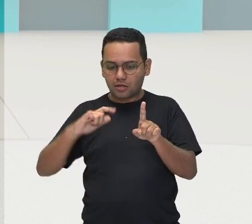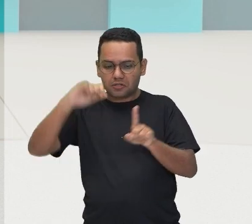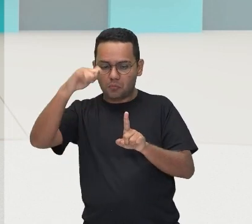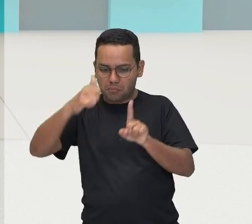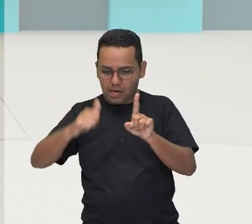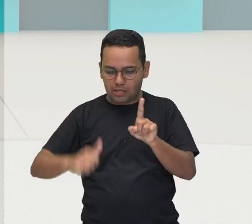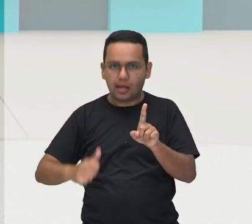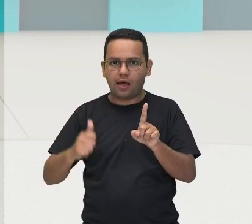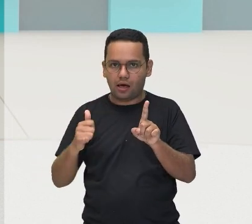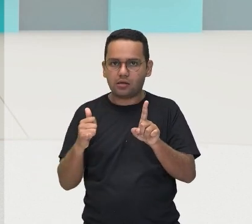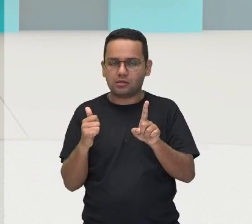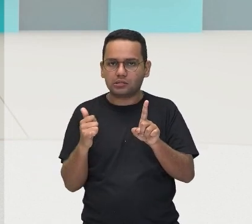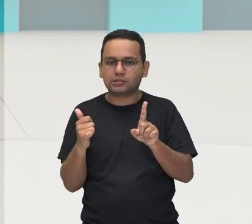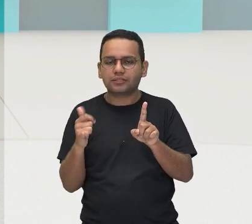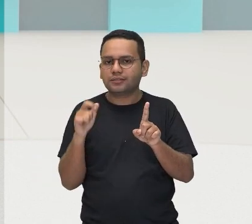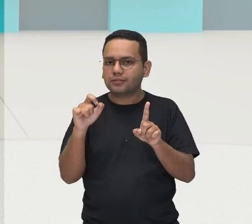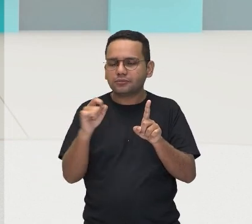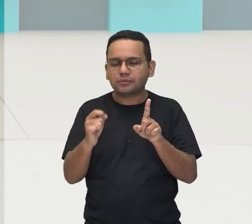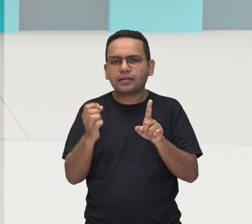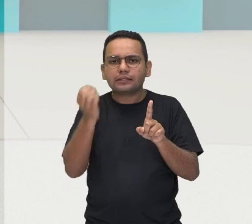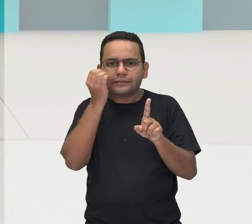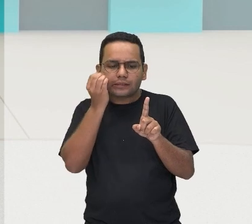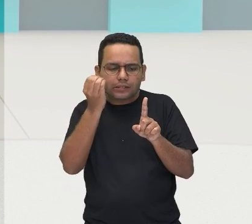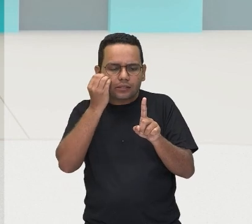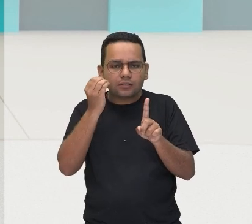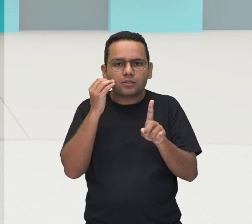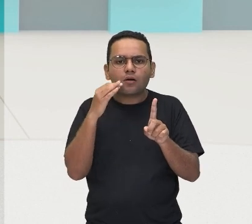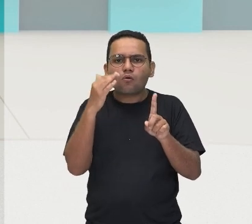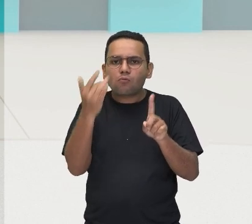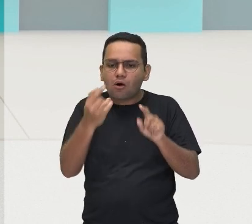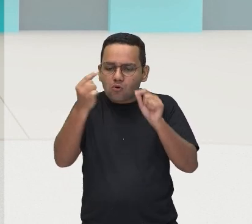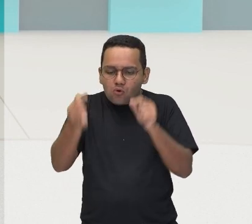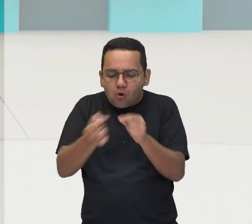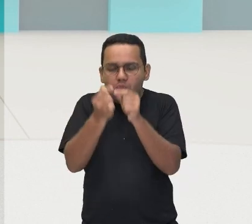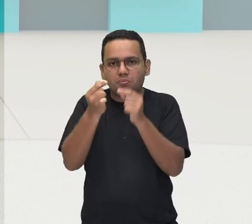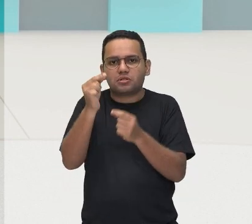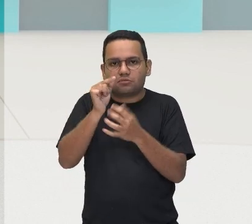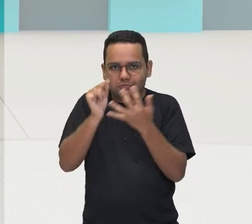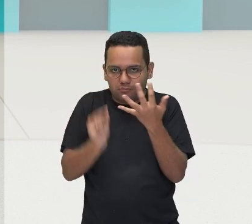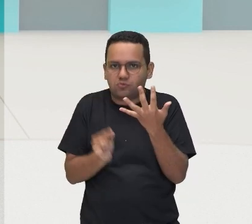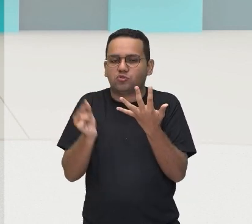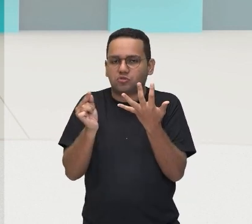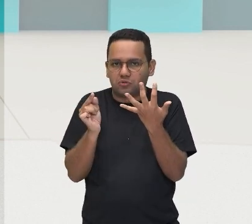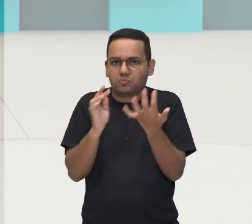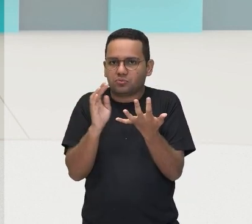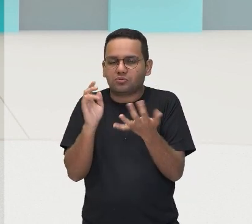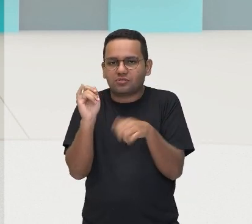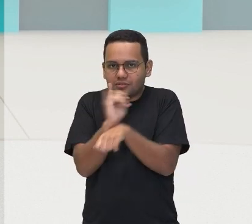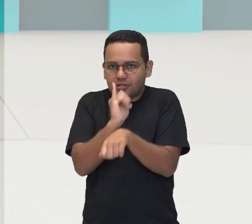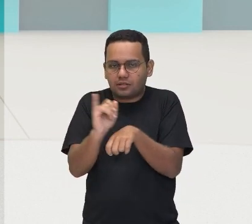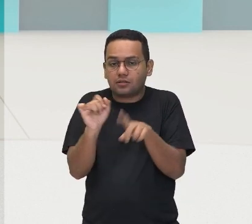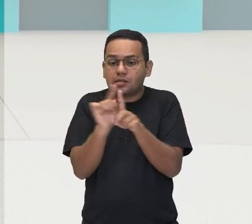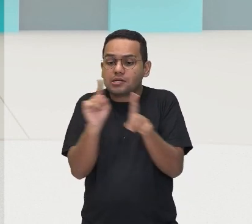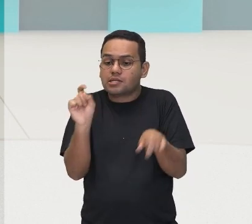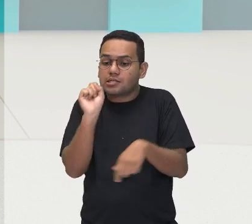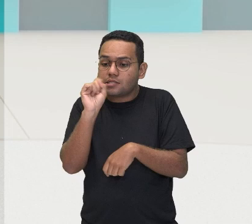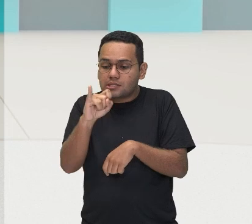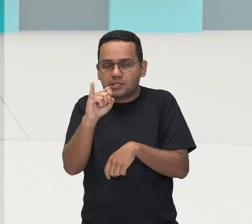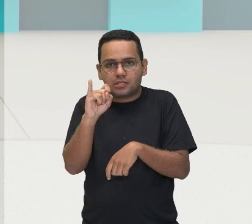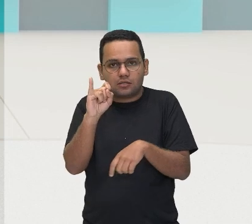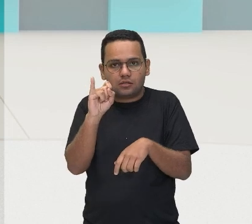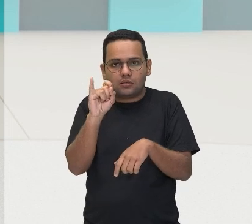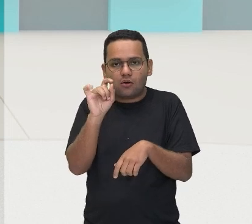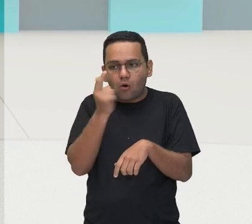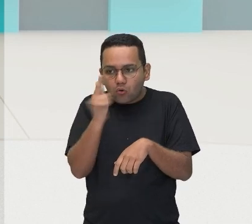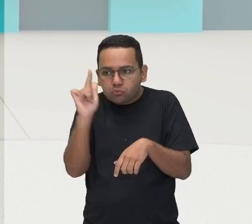técnicas de lutas que vão corresponder a essa situação. Se a situação mudar, um outro kata